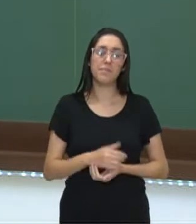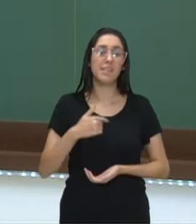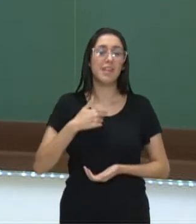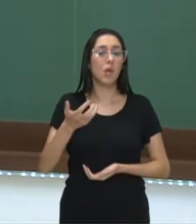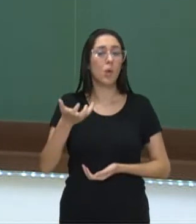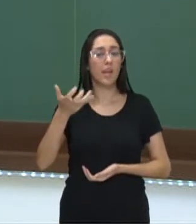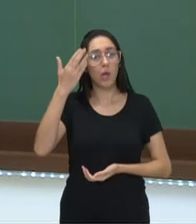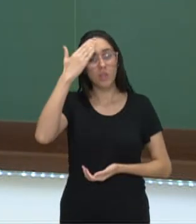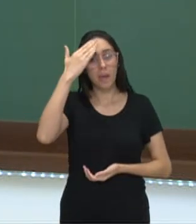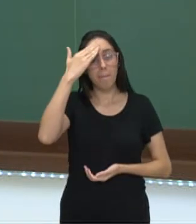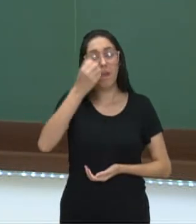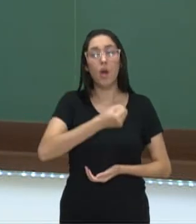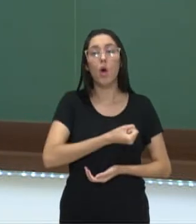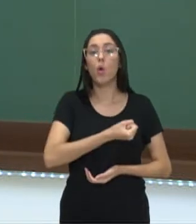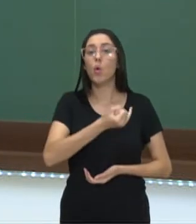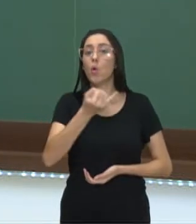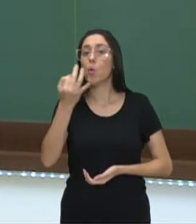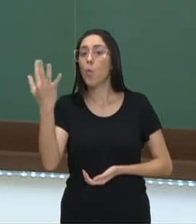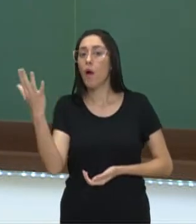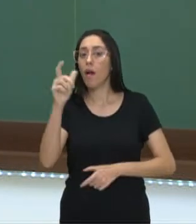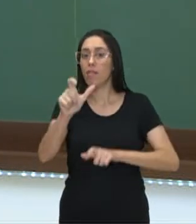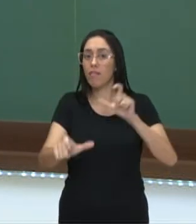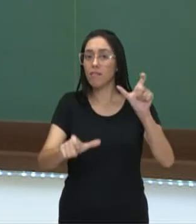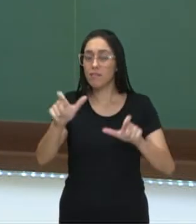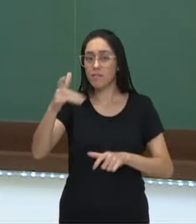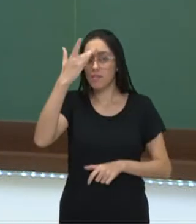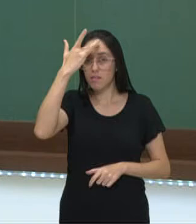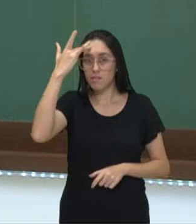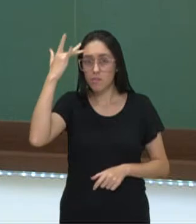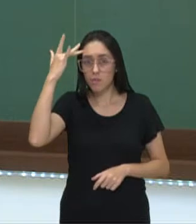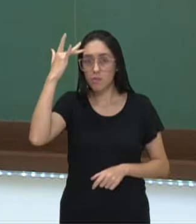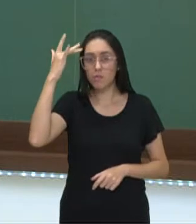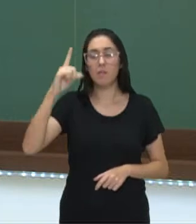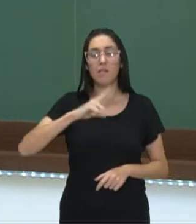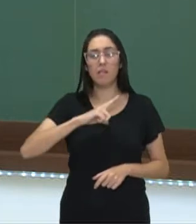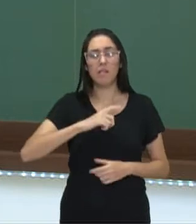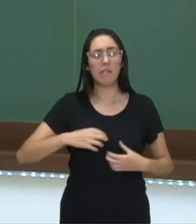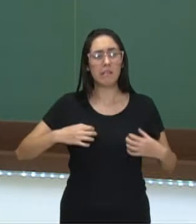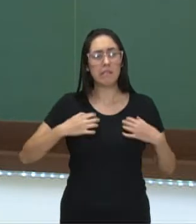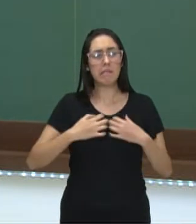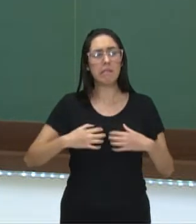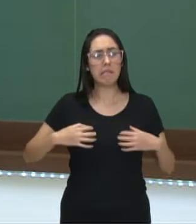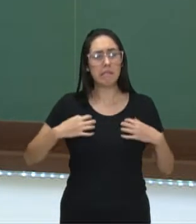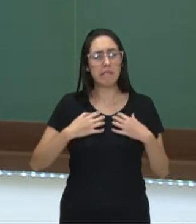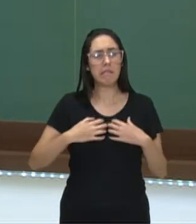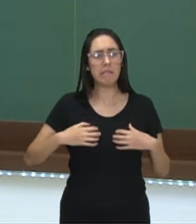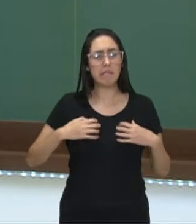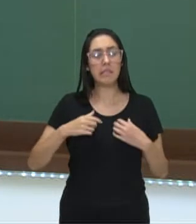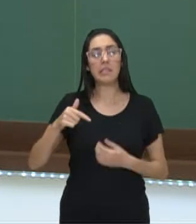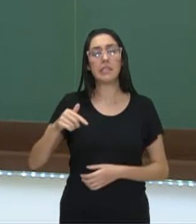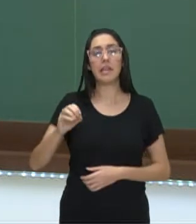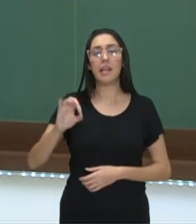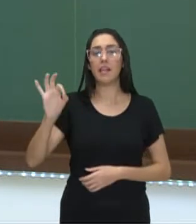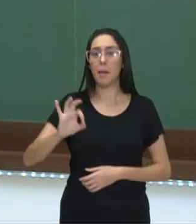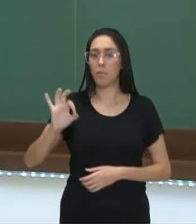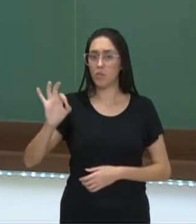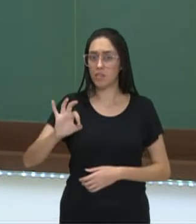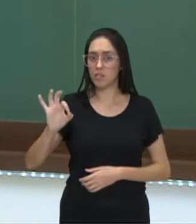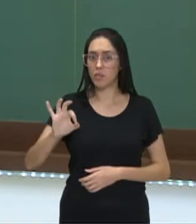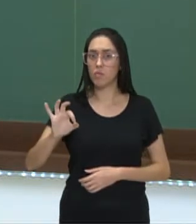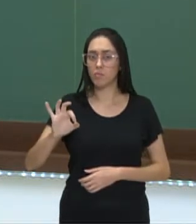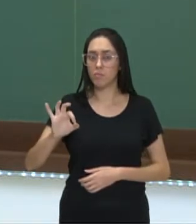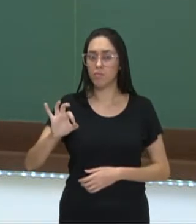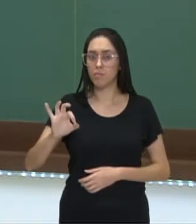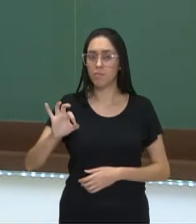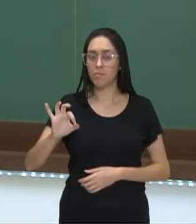saber quantas pessoas, qual é o número de pessoas que sofrem com essa má digestão, que representa 70%. Número de pessoas